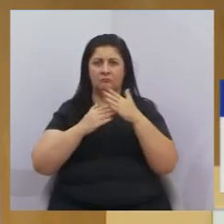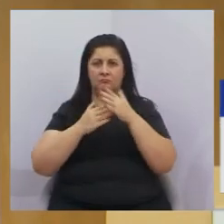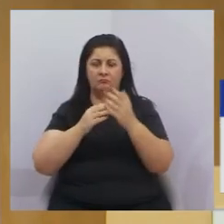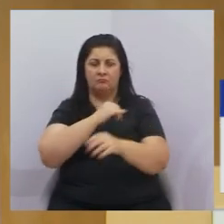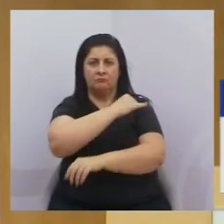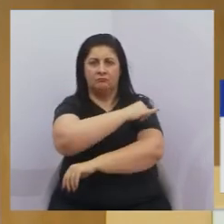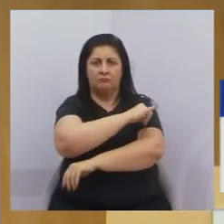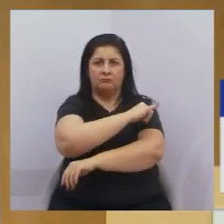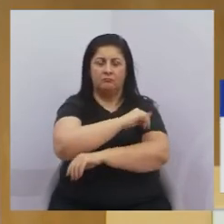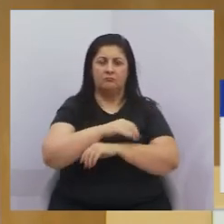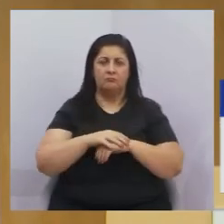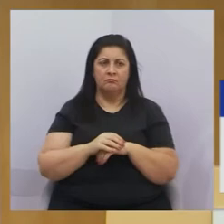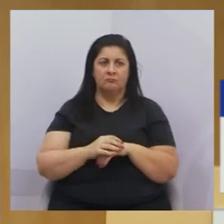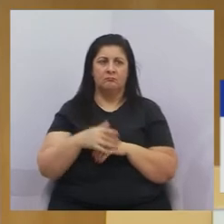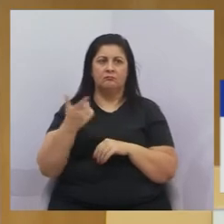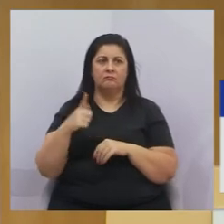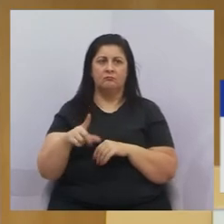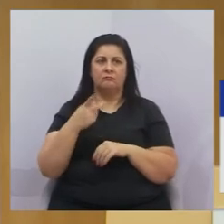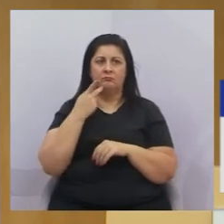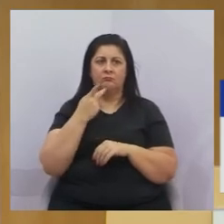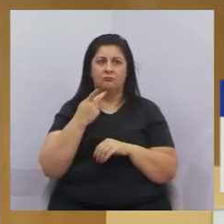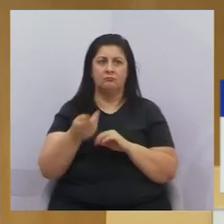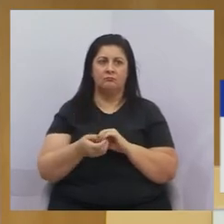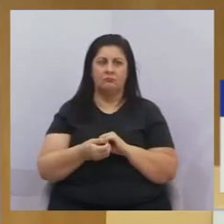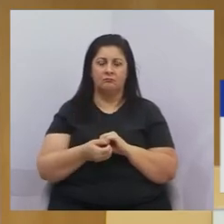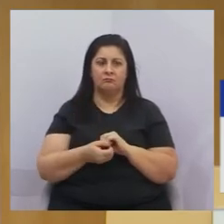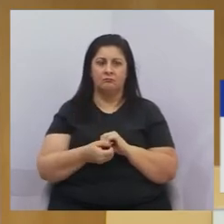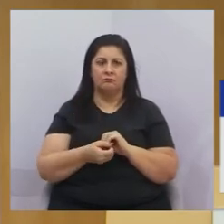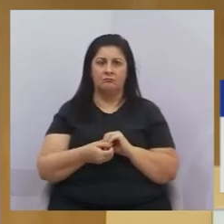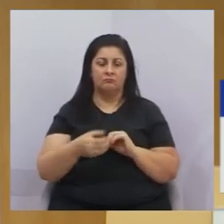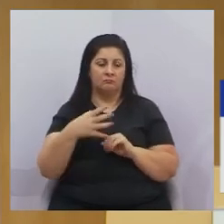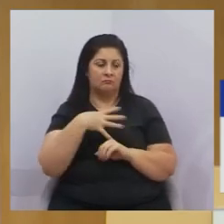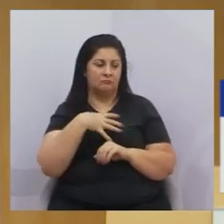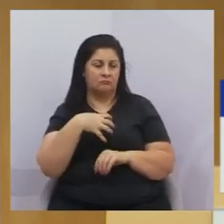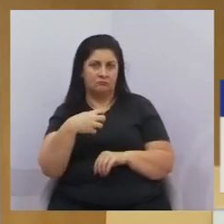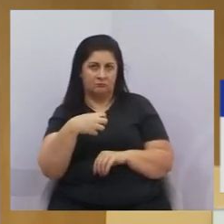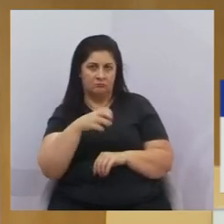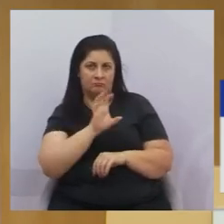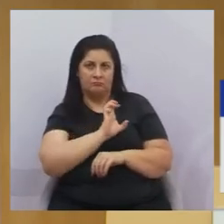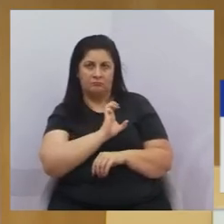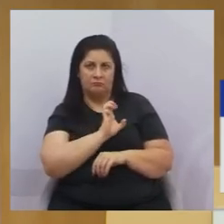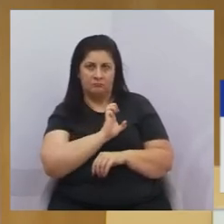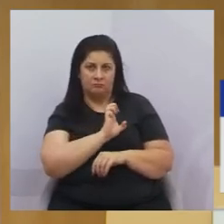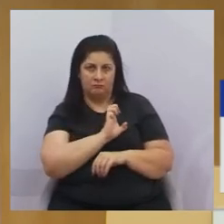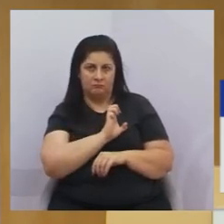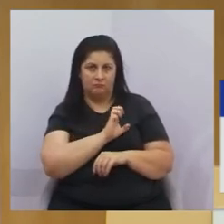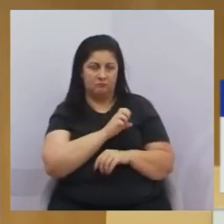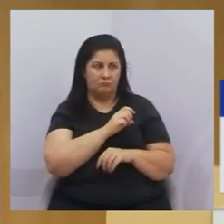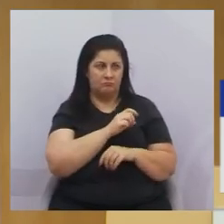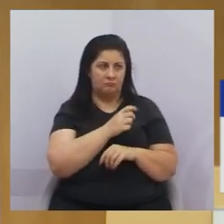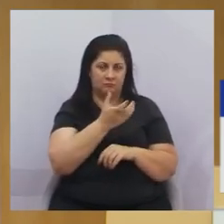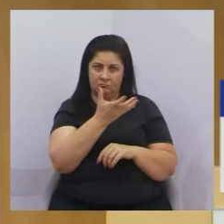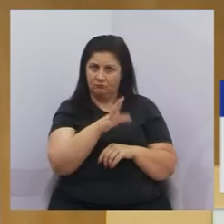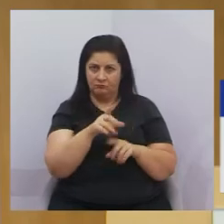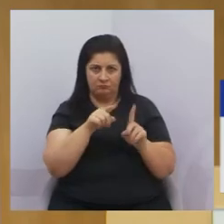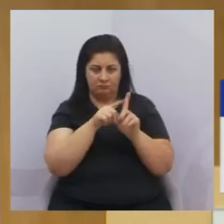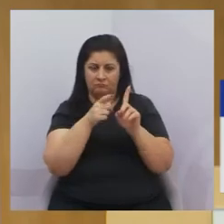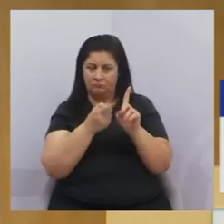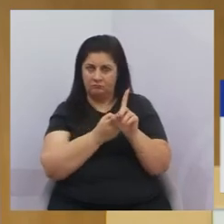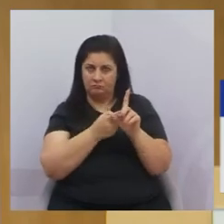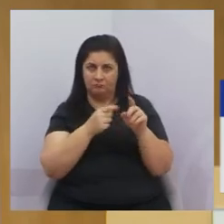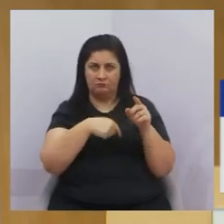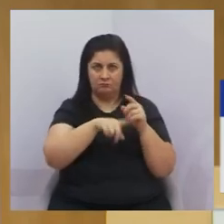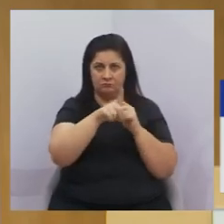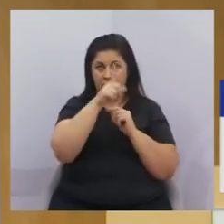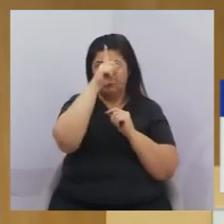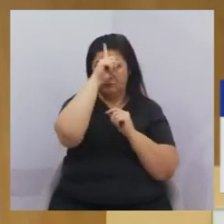e aí quando, mais uma vez eu falo aqui, a filha do rico, quando ela engravida, é uma gravidez indesejável, ela vai para as clínicas particulares, ela tem... e a filha do